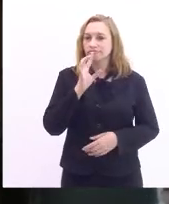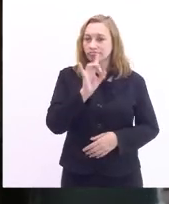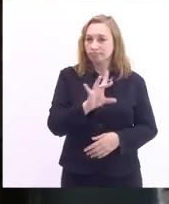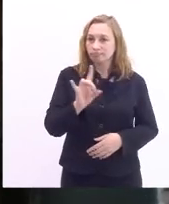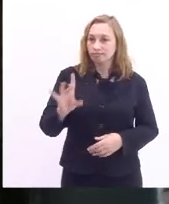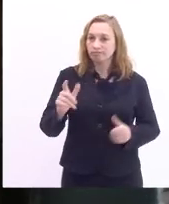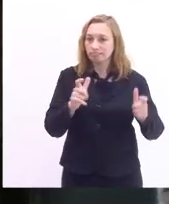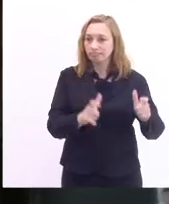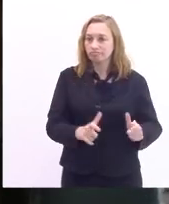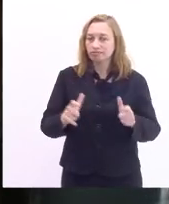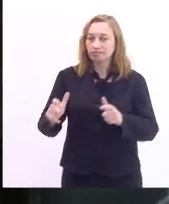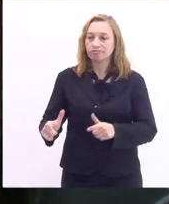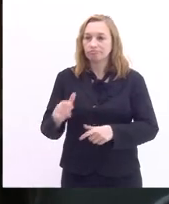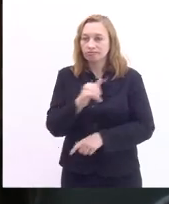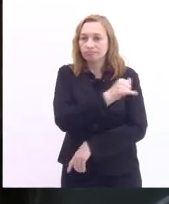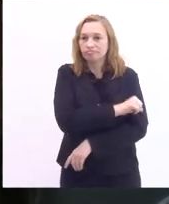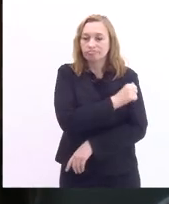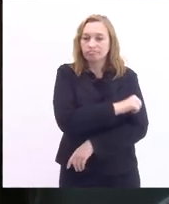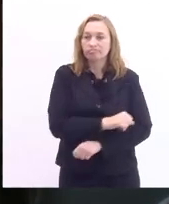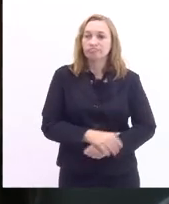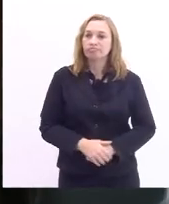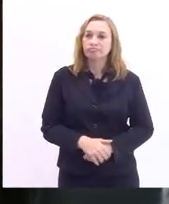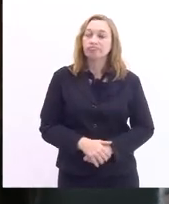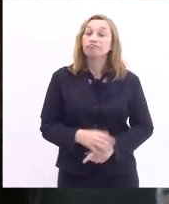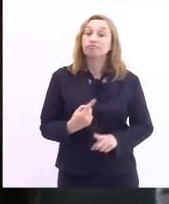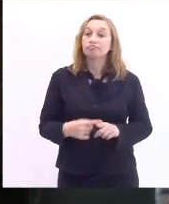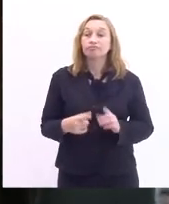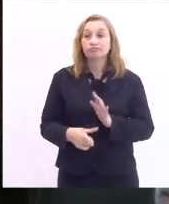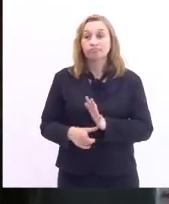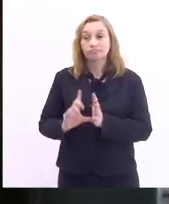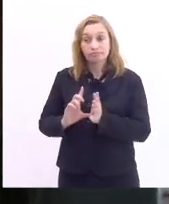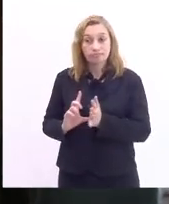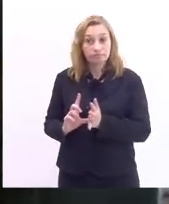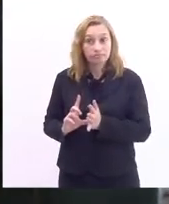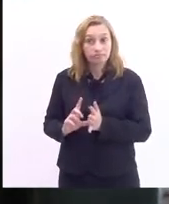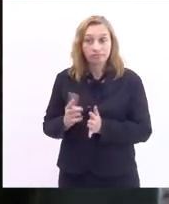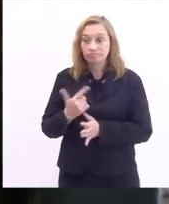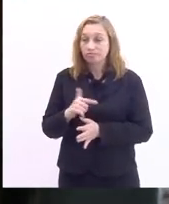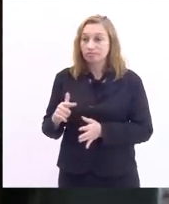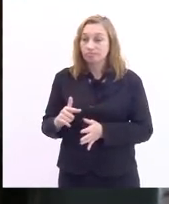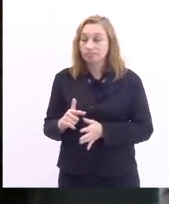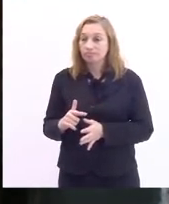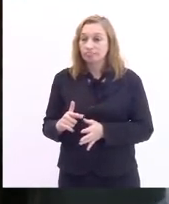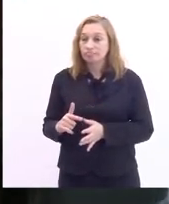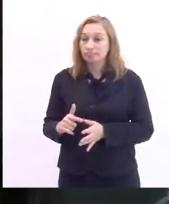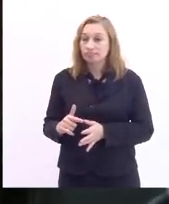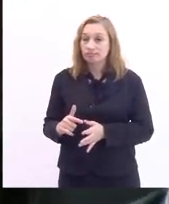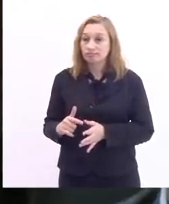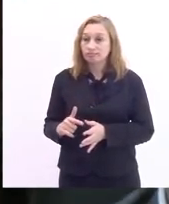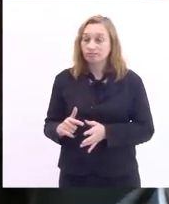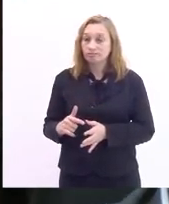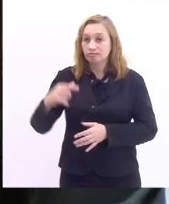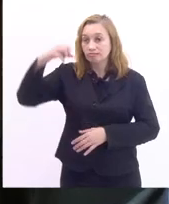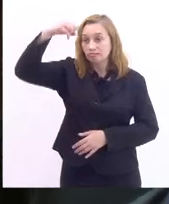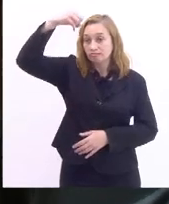lugar desse Rio de Janeiro porque antes nós não tínhamos luz em nenhuma comunidade